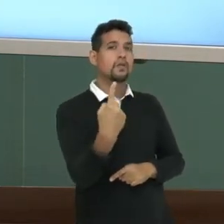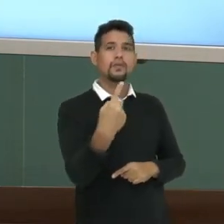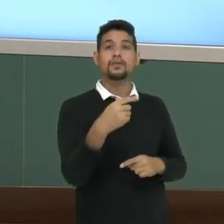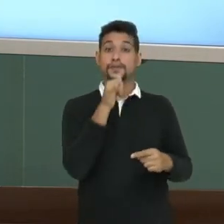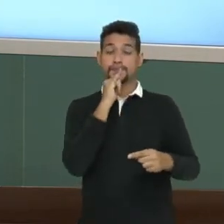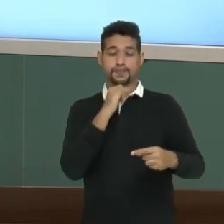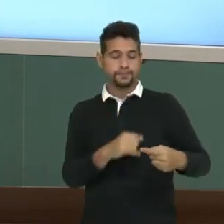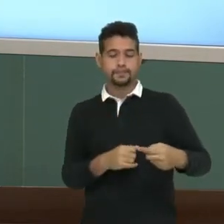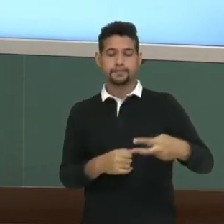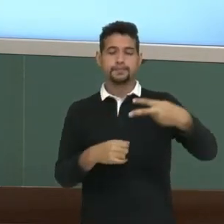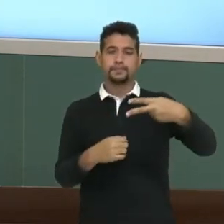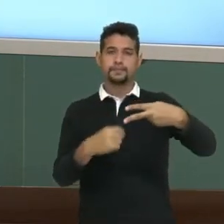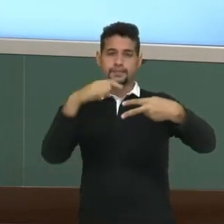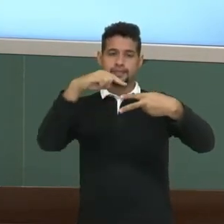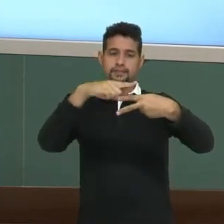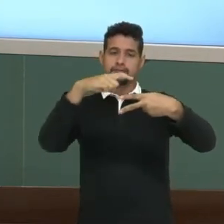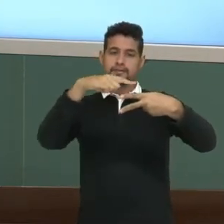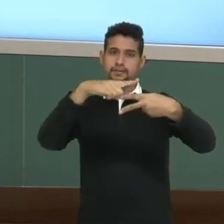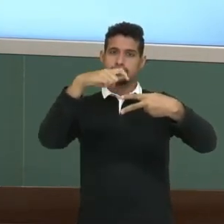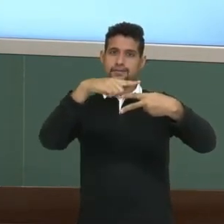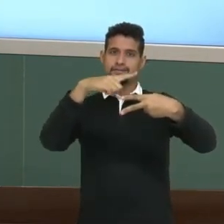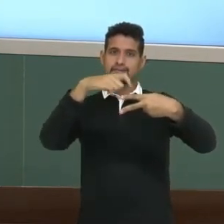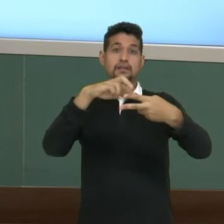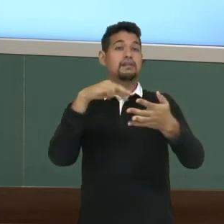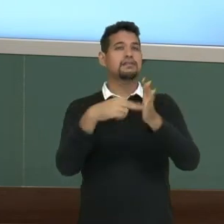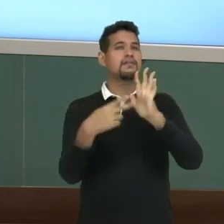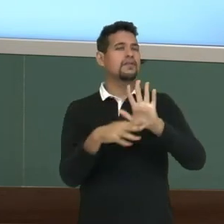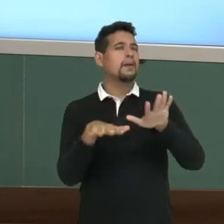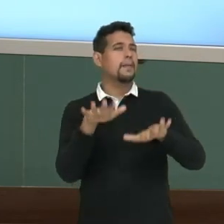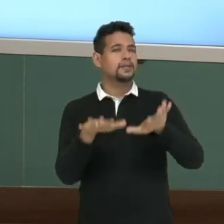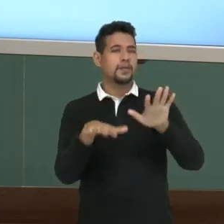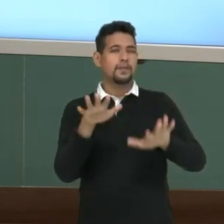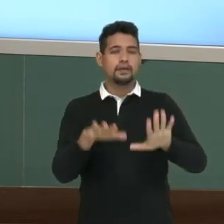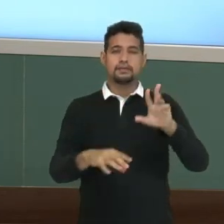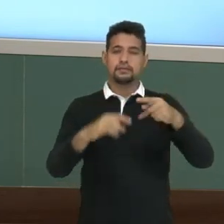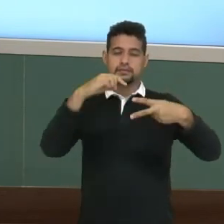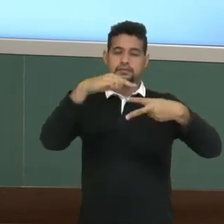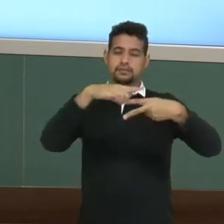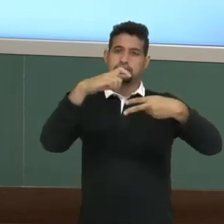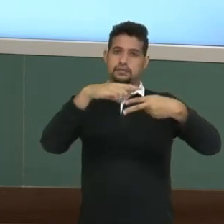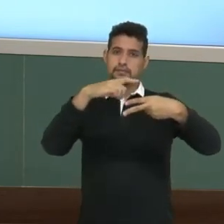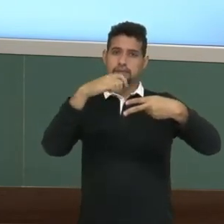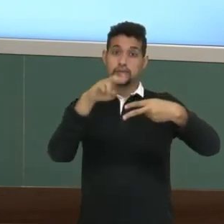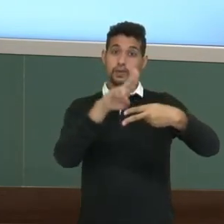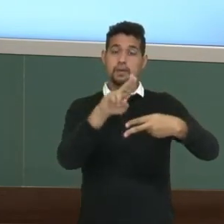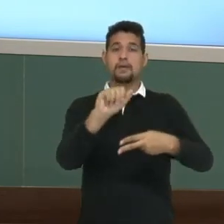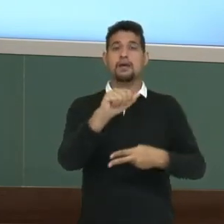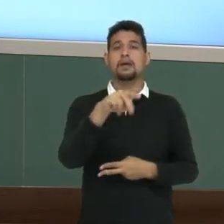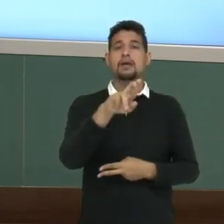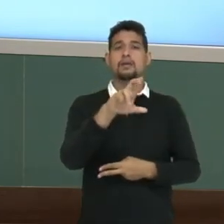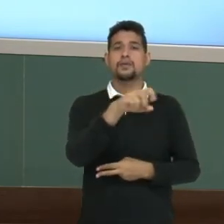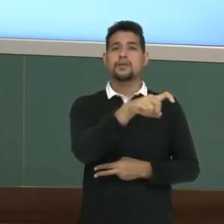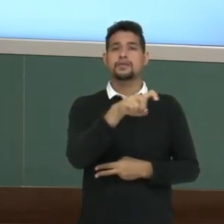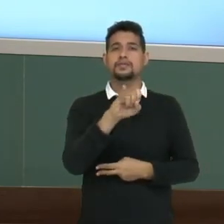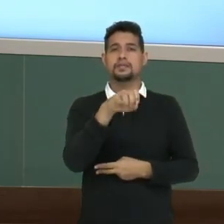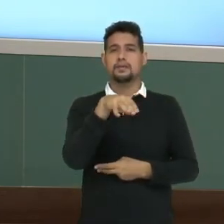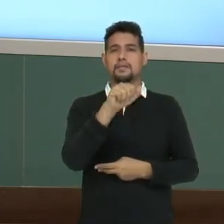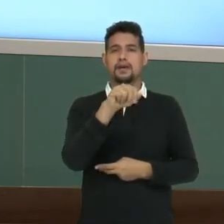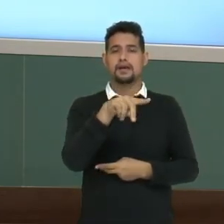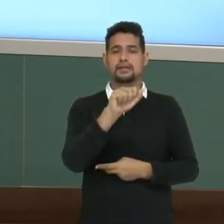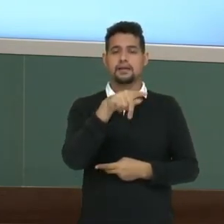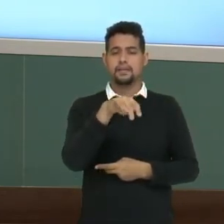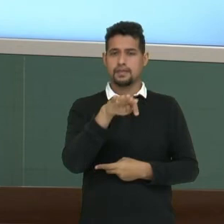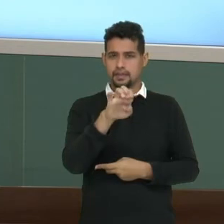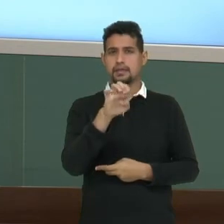a substituição, a distância entre o ponto considerado e a reta foi 1,9, ou seja,